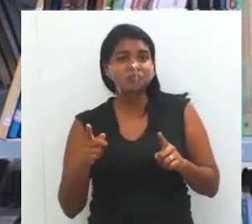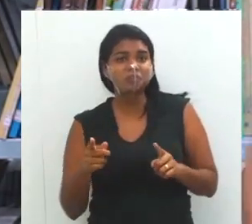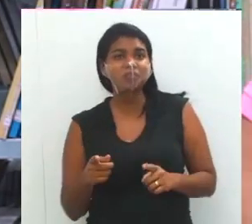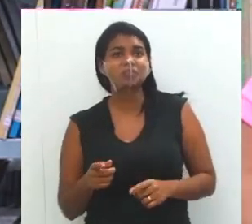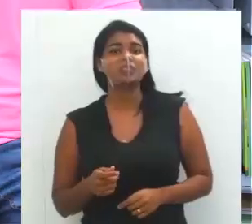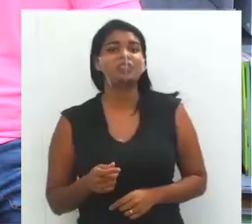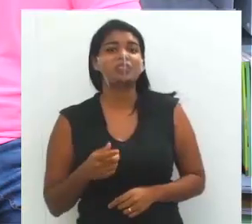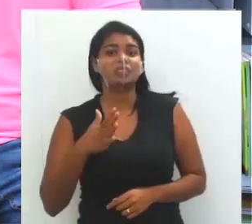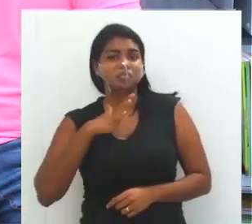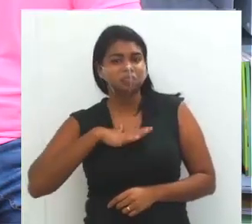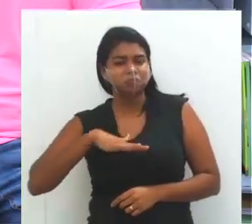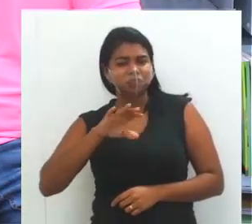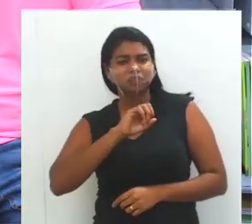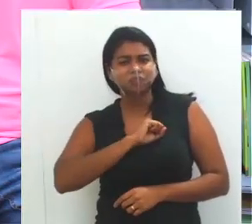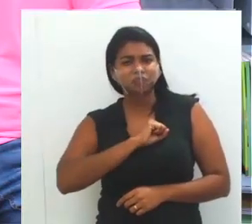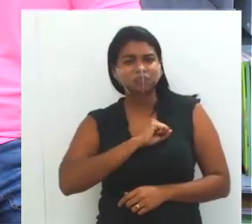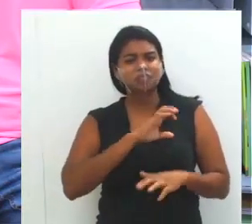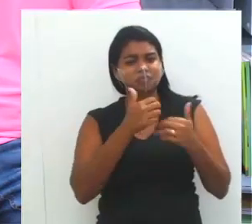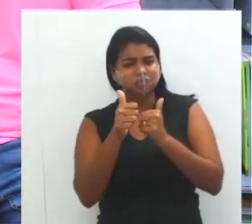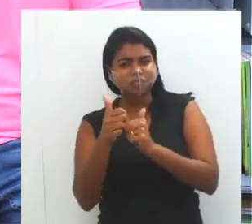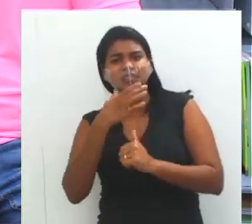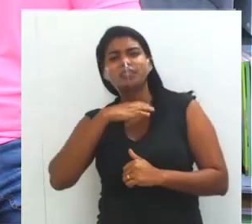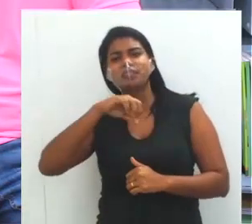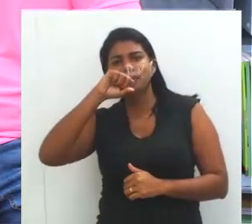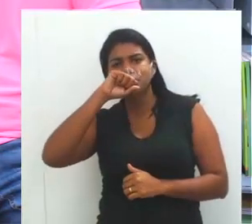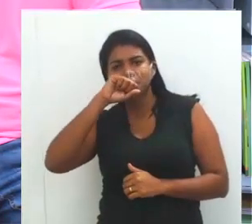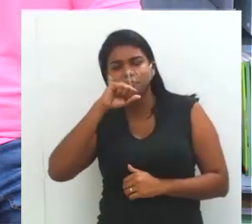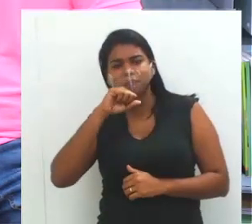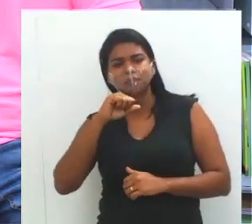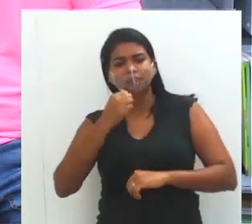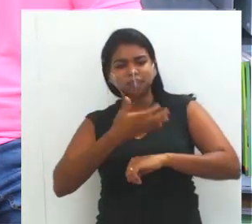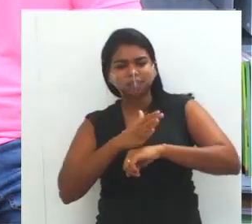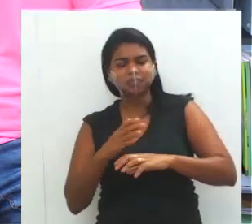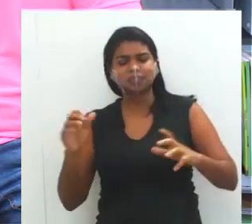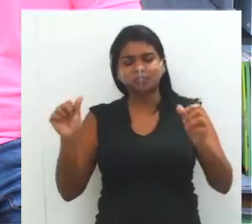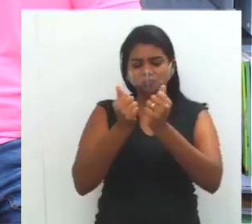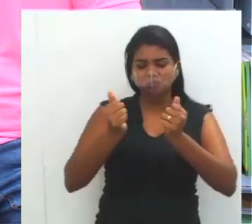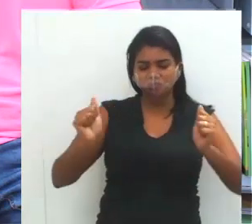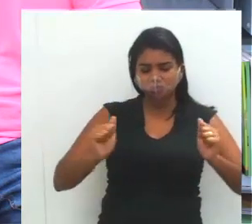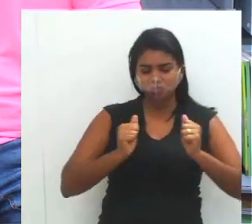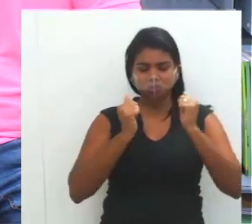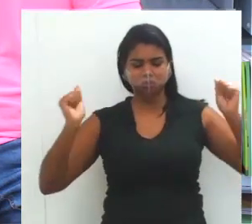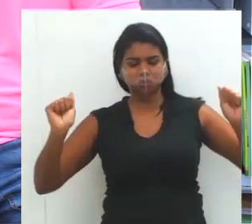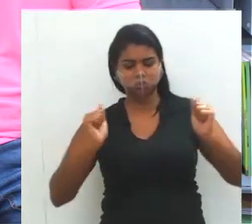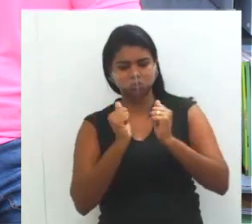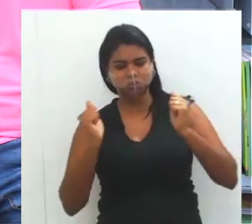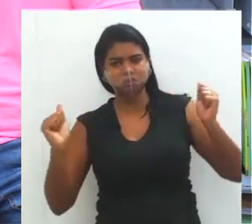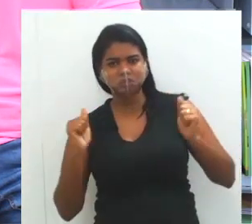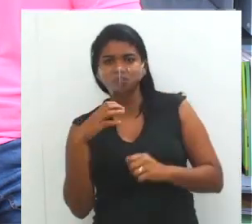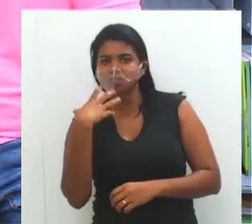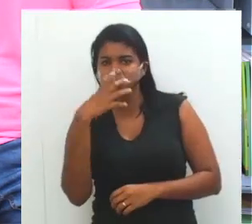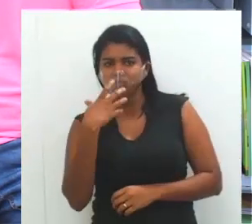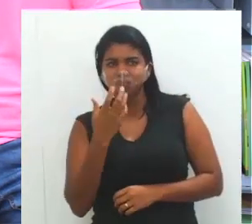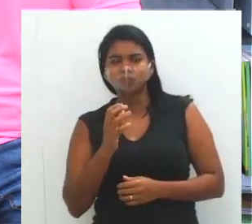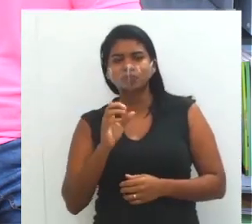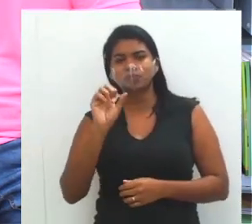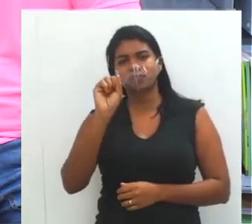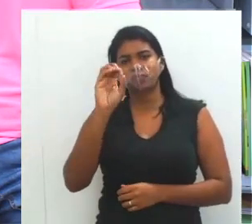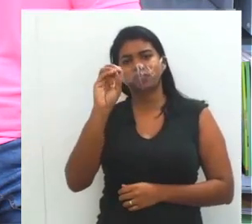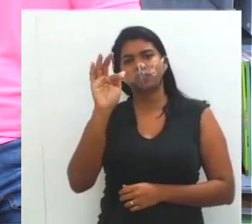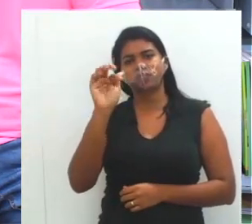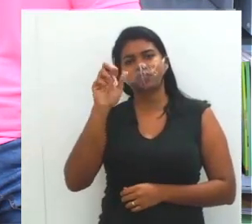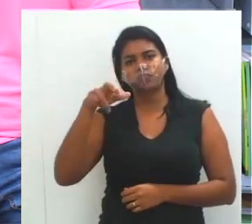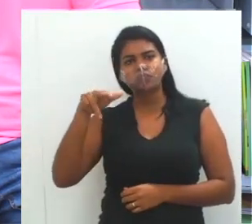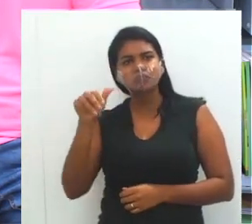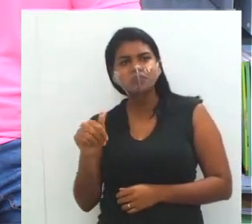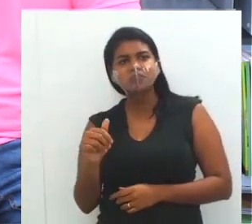Gonzaga, ele se dedicava à música, e o pai dele, veja que vem de uma família de veia artística, né? Isso, justamente o pai dele tocava, e